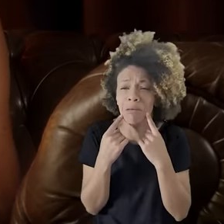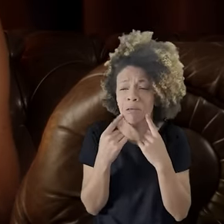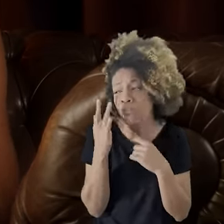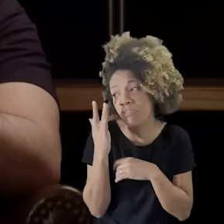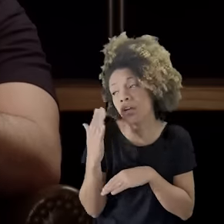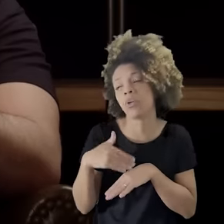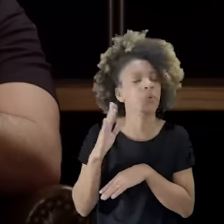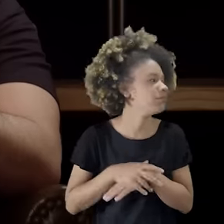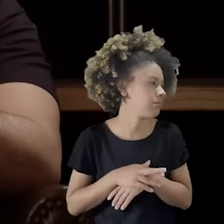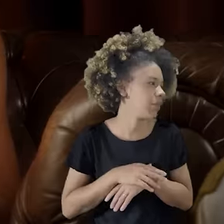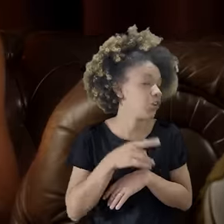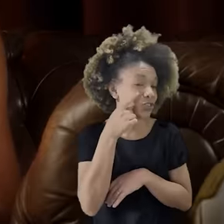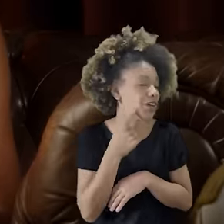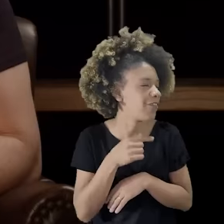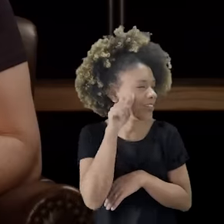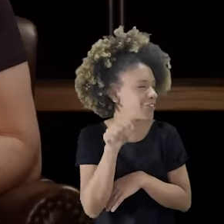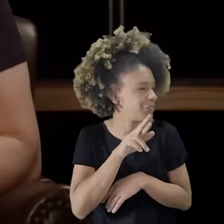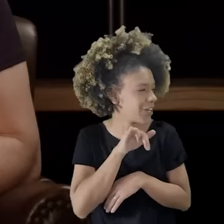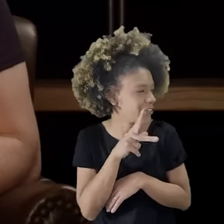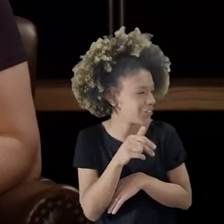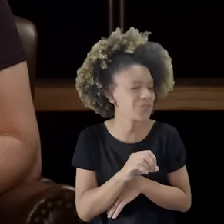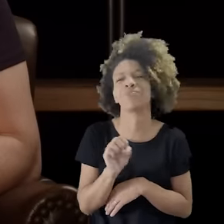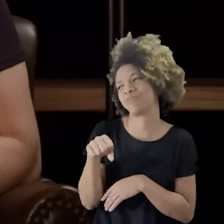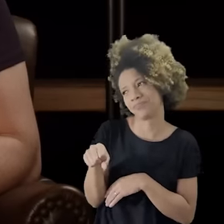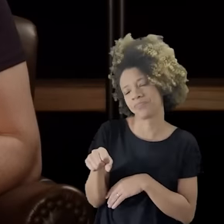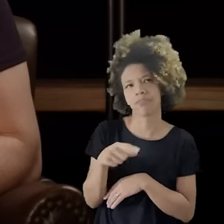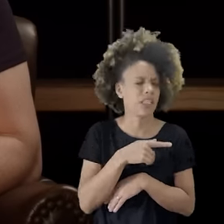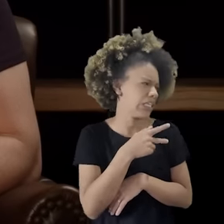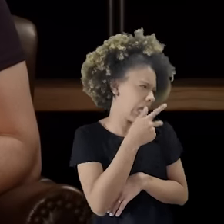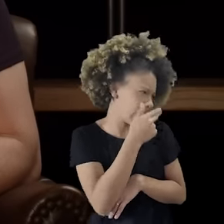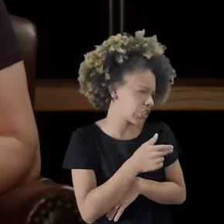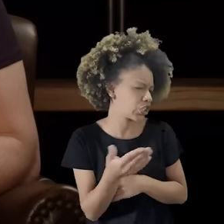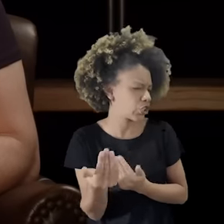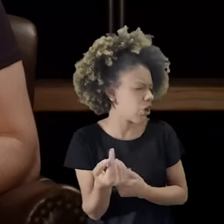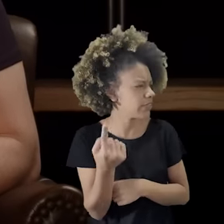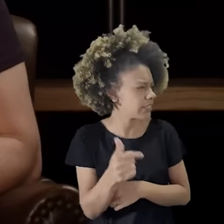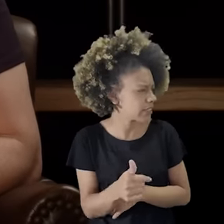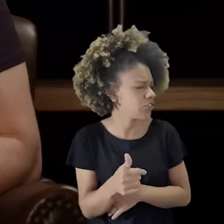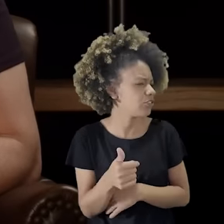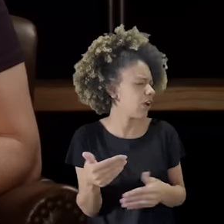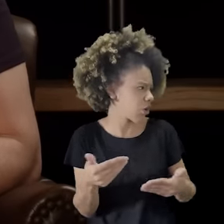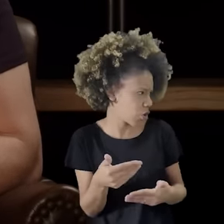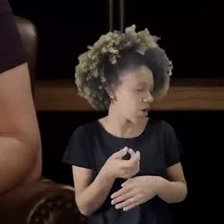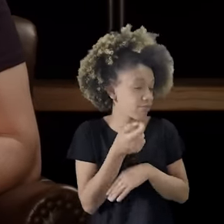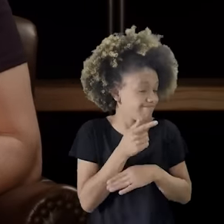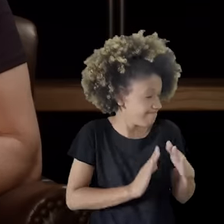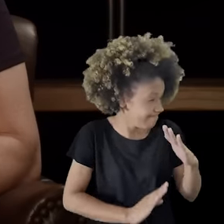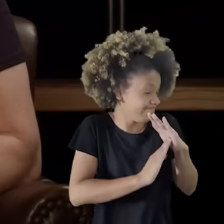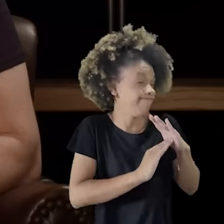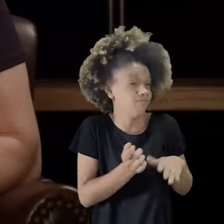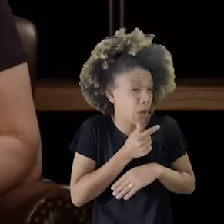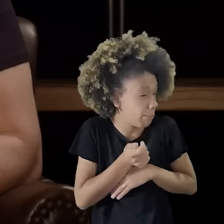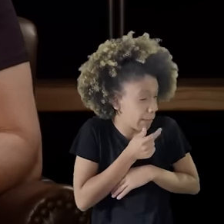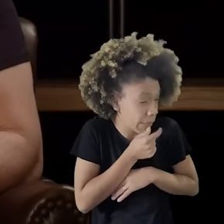facilidade maior Ratinho isso você acha que jovem pessoas de 17 anos que estão fazendo a transição tomando esse